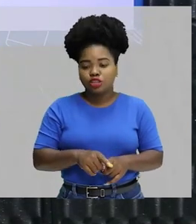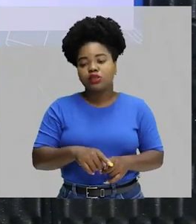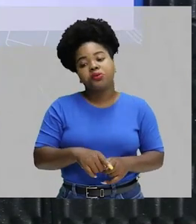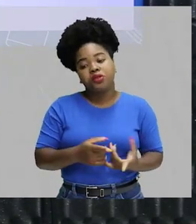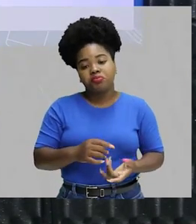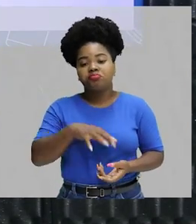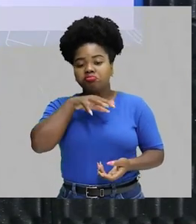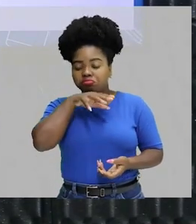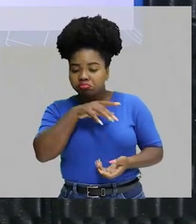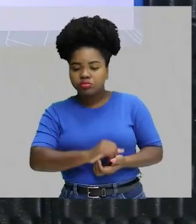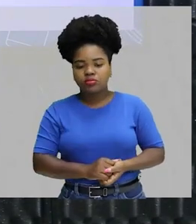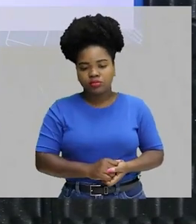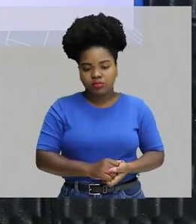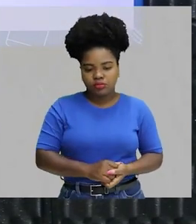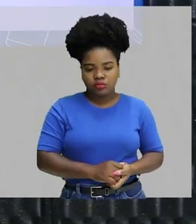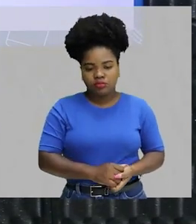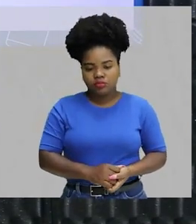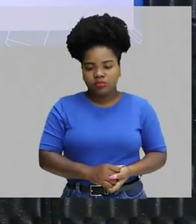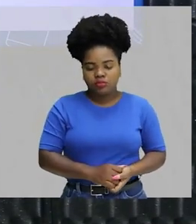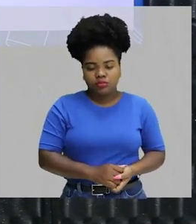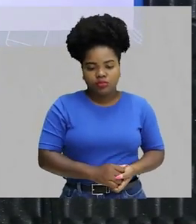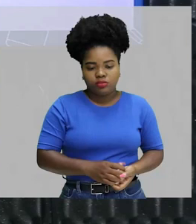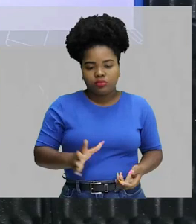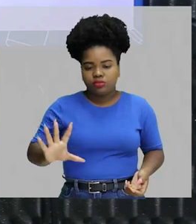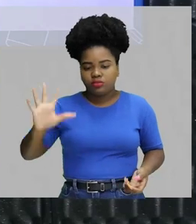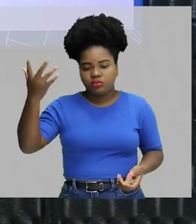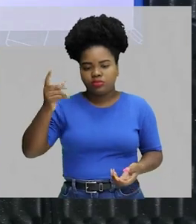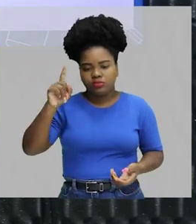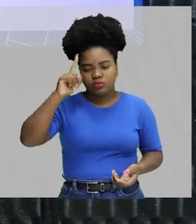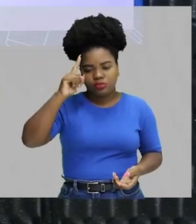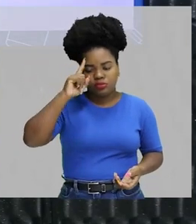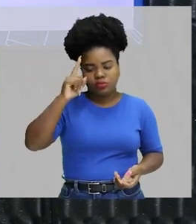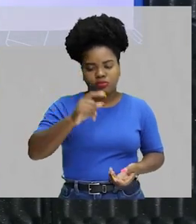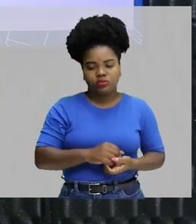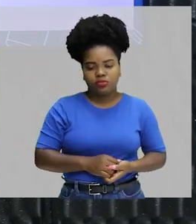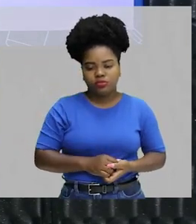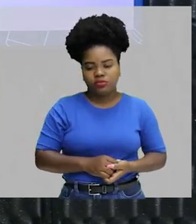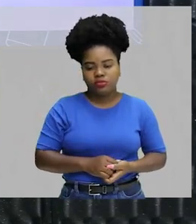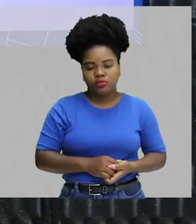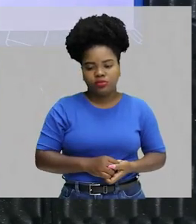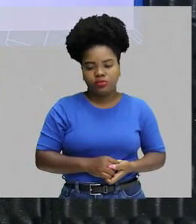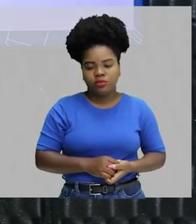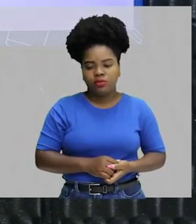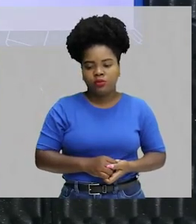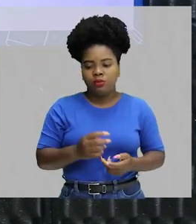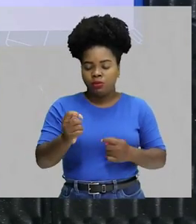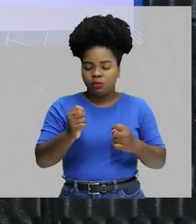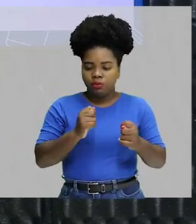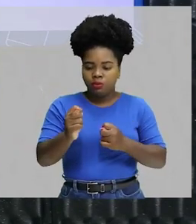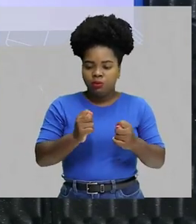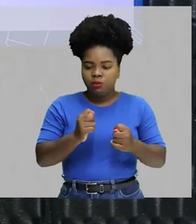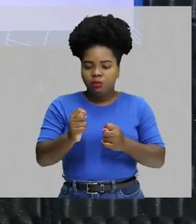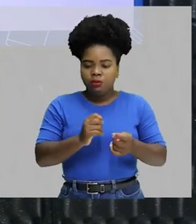também agora esses acontecimentos diários de acordo com os interesses econômicos